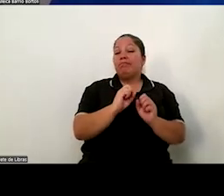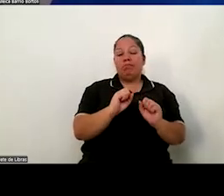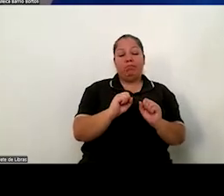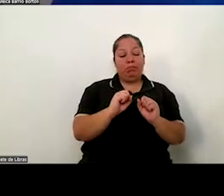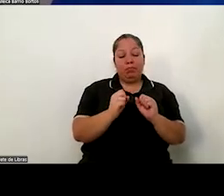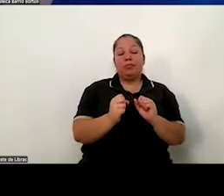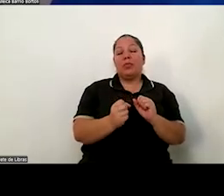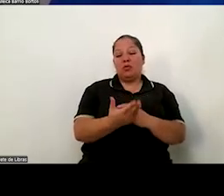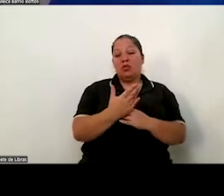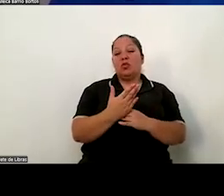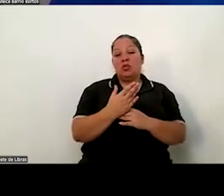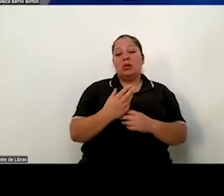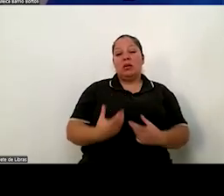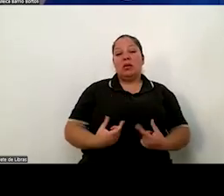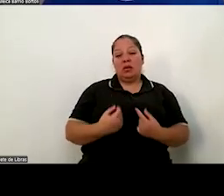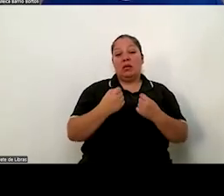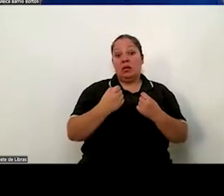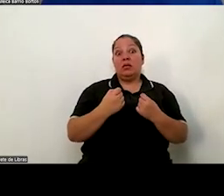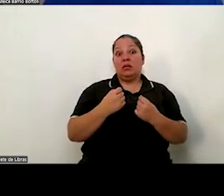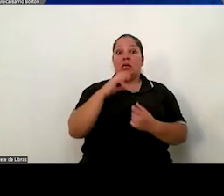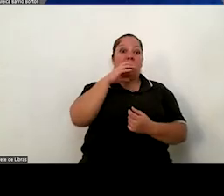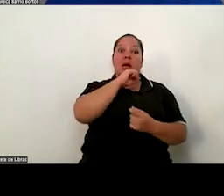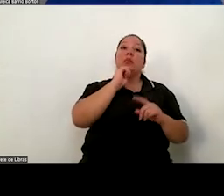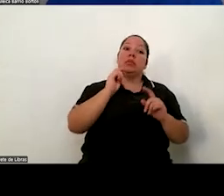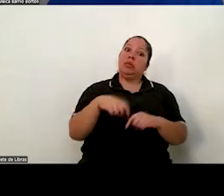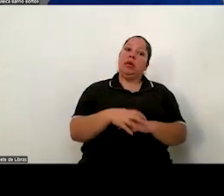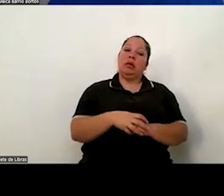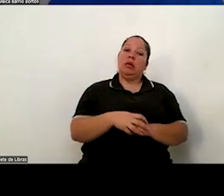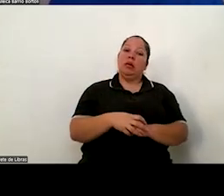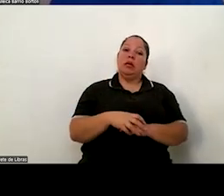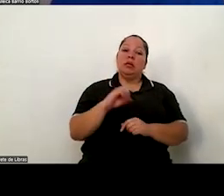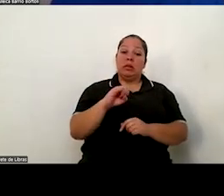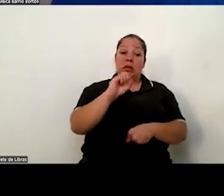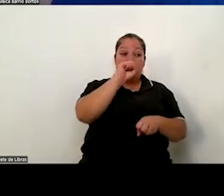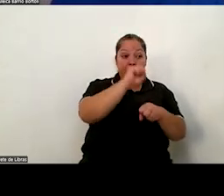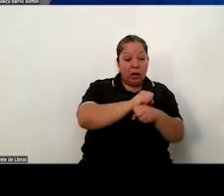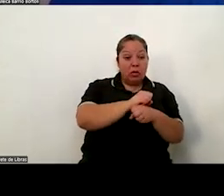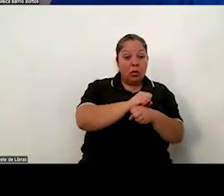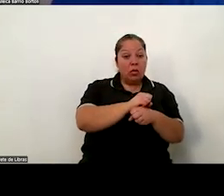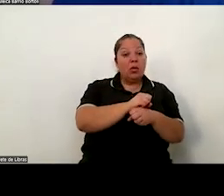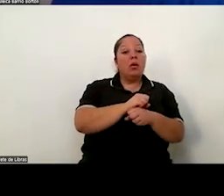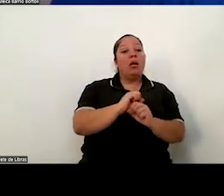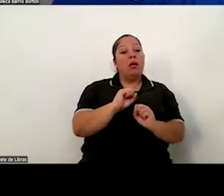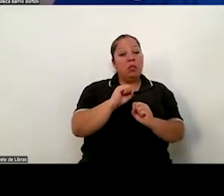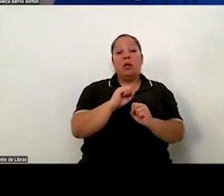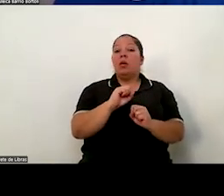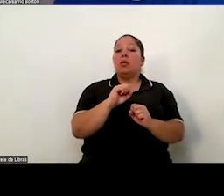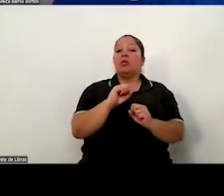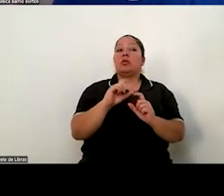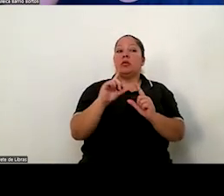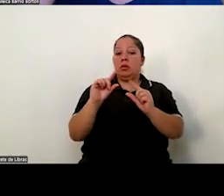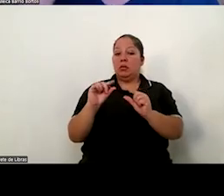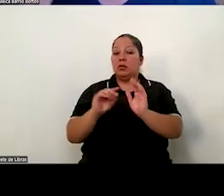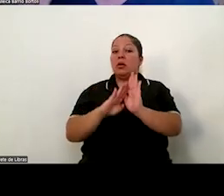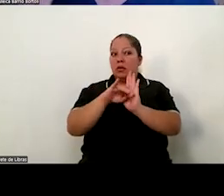parar de fumar, a sua chance de ter o câncer vai diminuir. Existem várias campanhas, eu